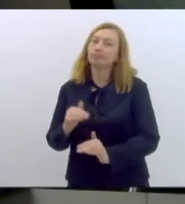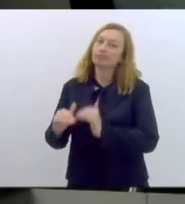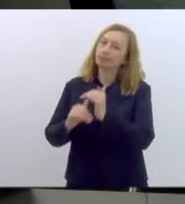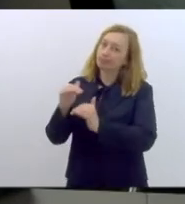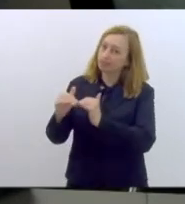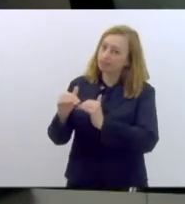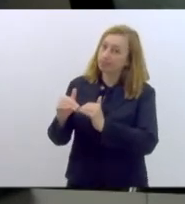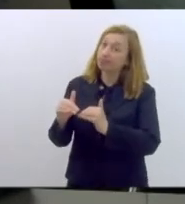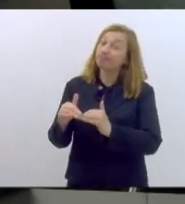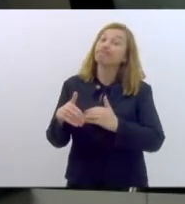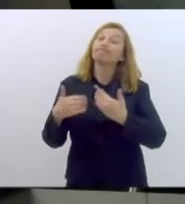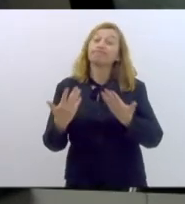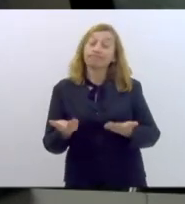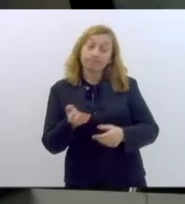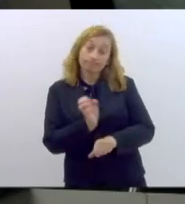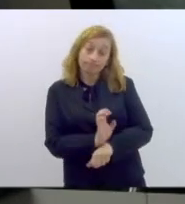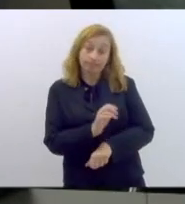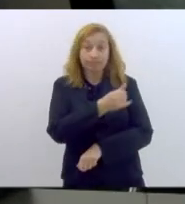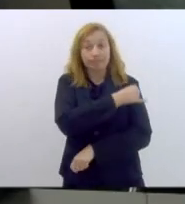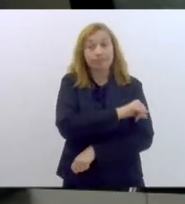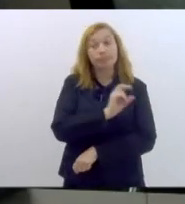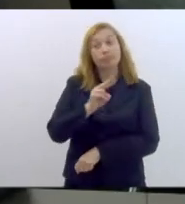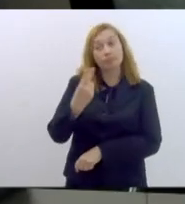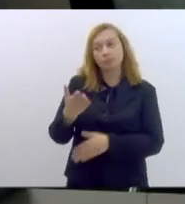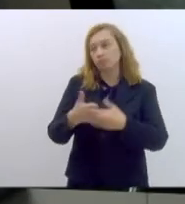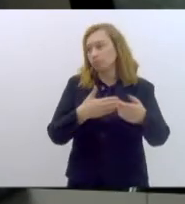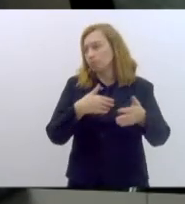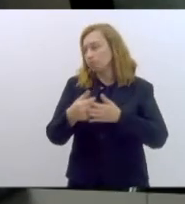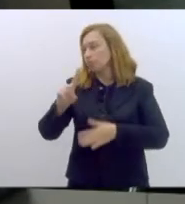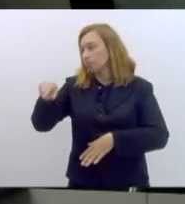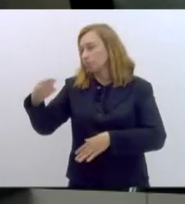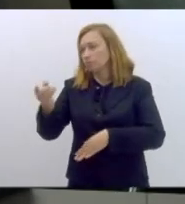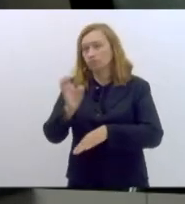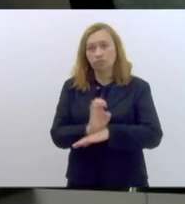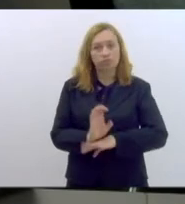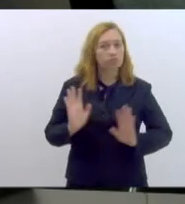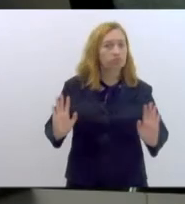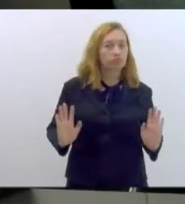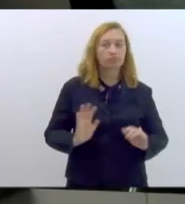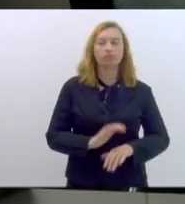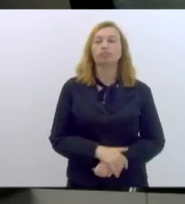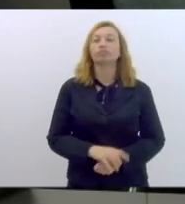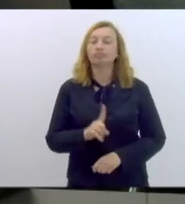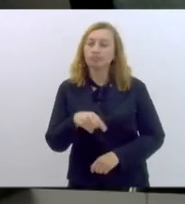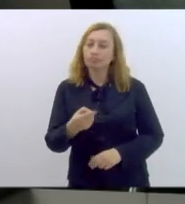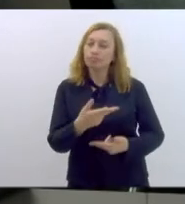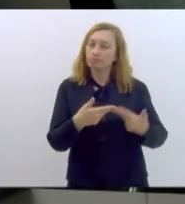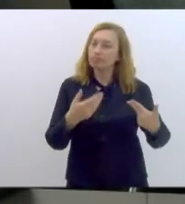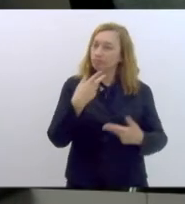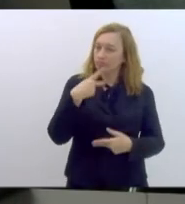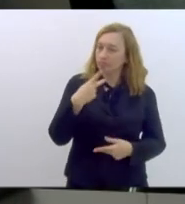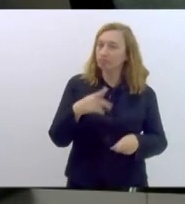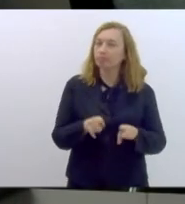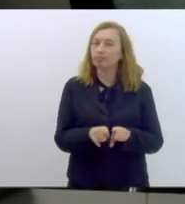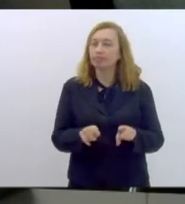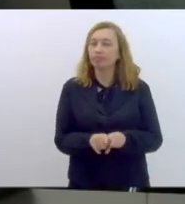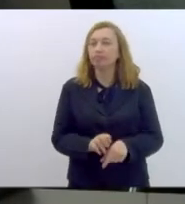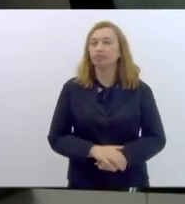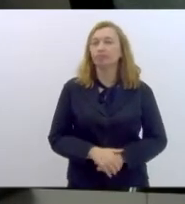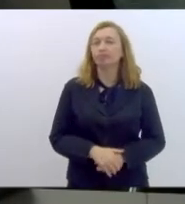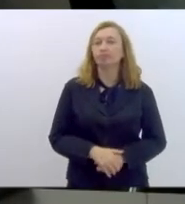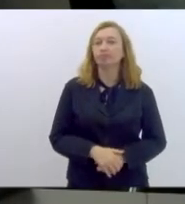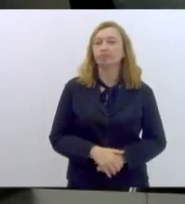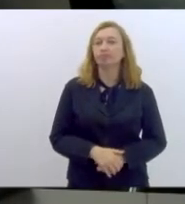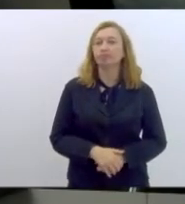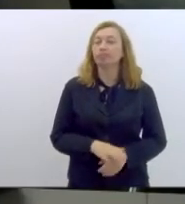desenvolvimento do Estado do Rio de Janeiro ou qualquer outro Estado. Outra coisa que eu quero colocar aqui também é a questão